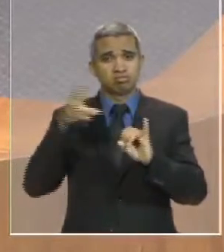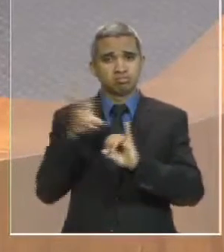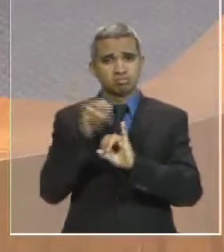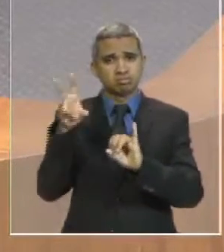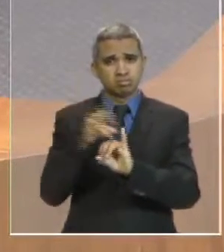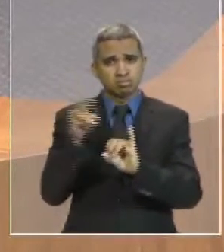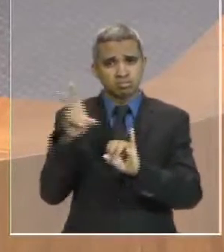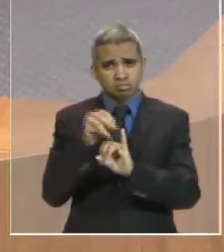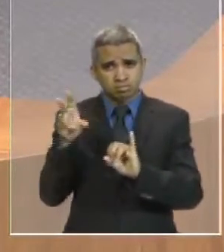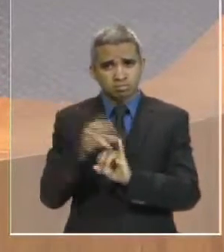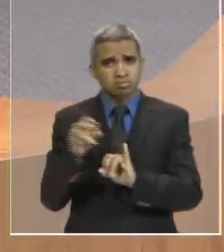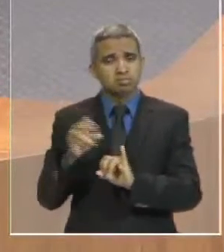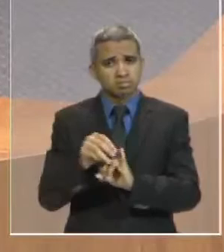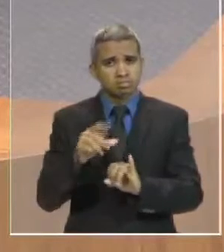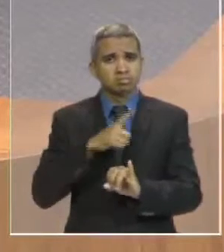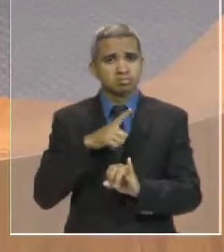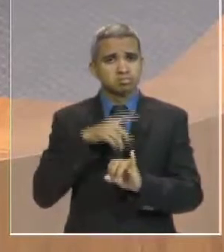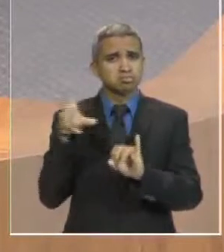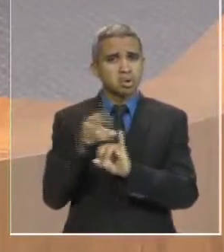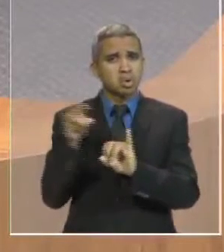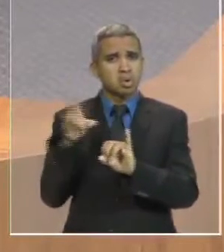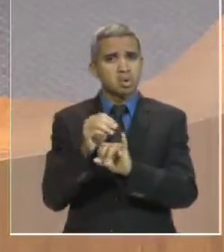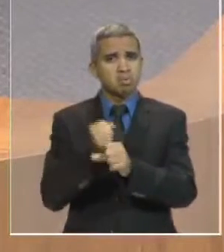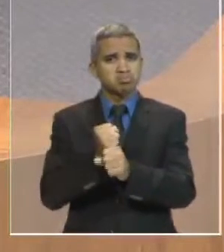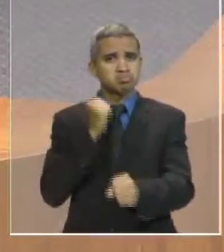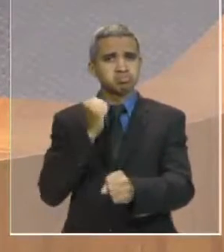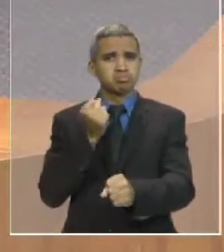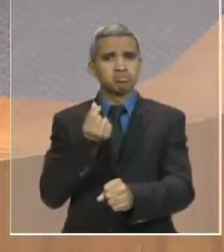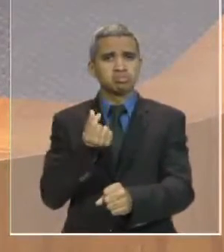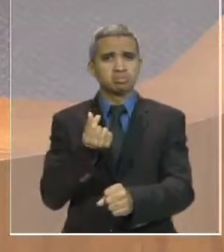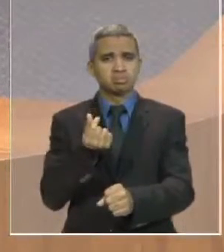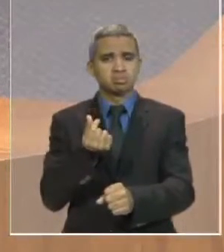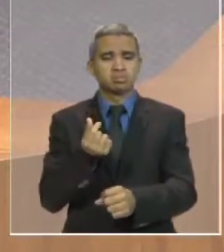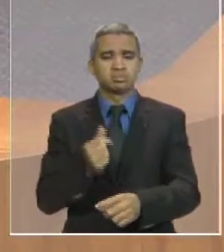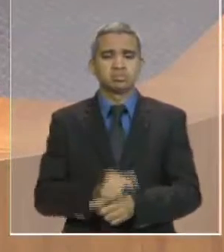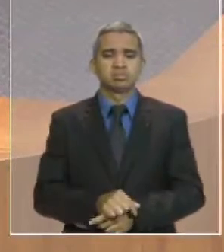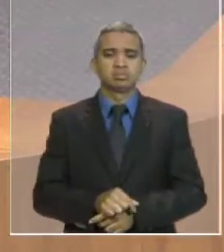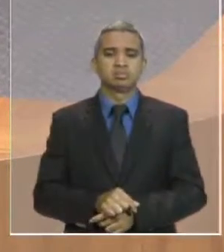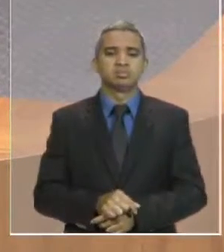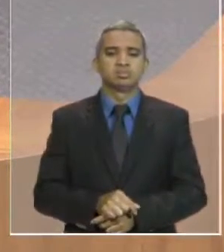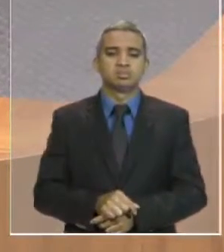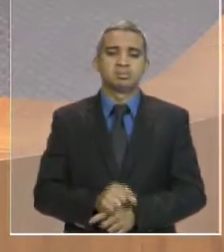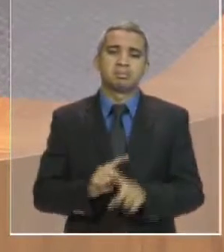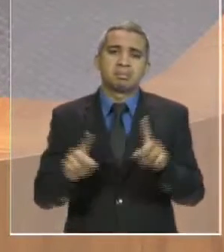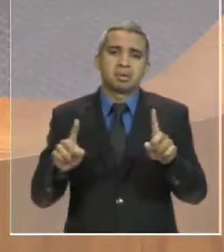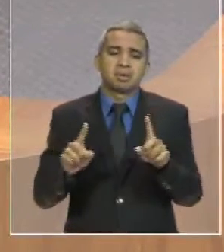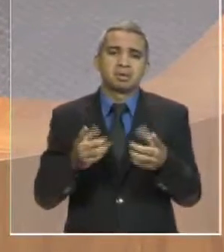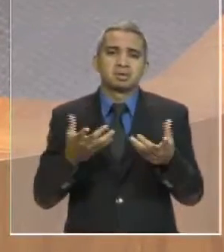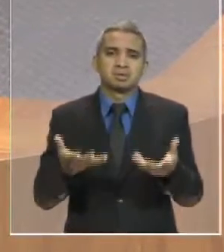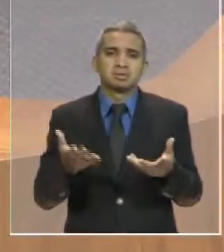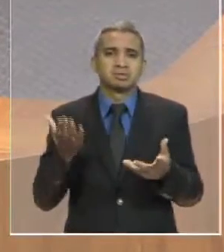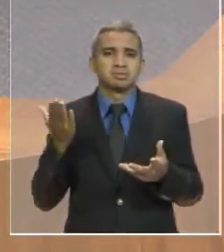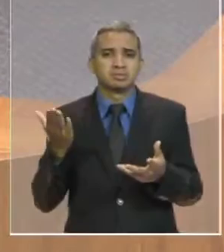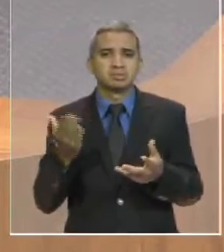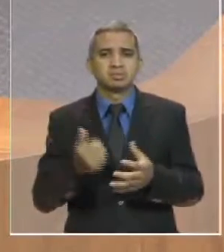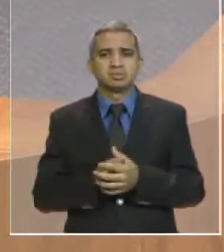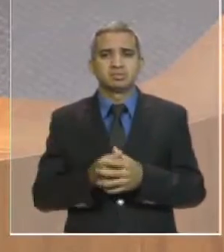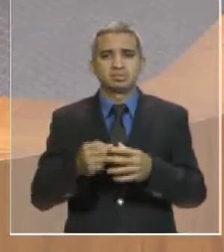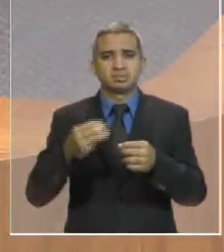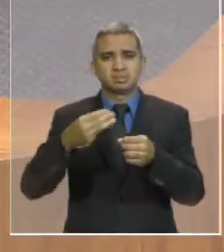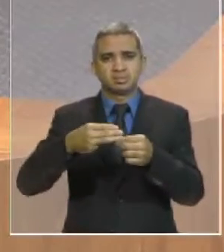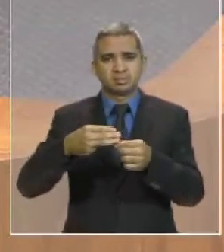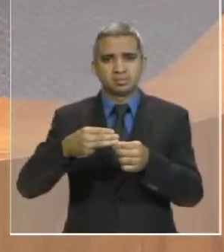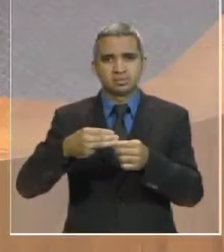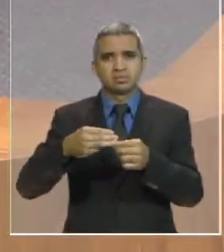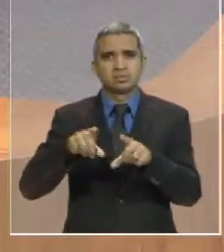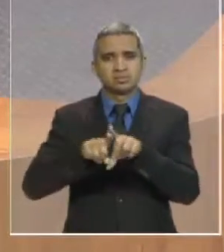mais arrecada no estado do Maranhão, incluindo São Luís, e é um município relativamente